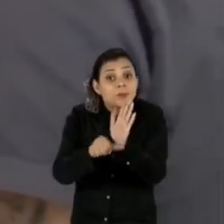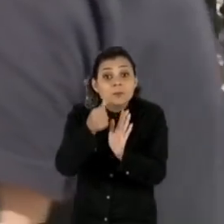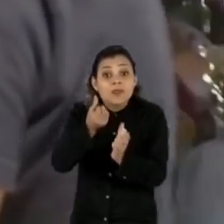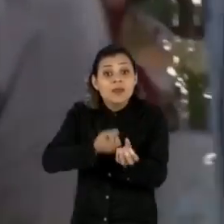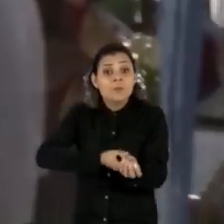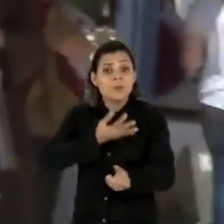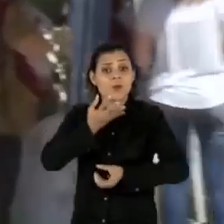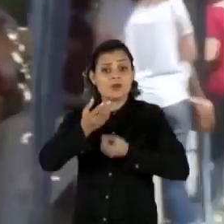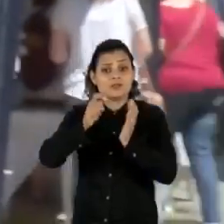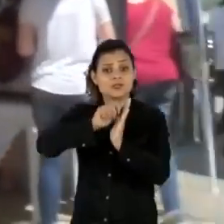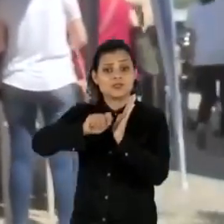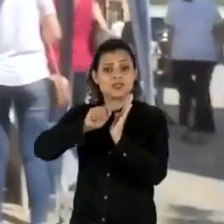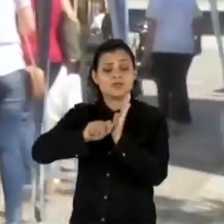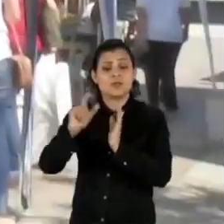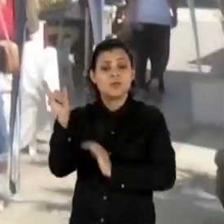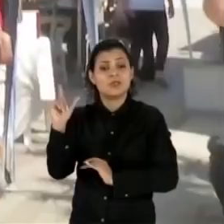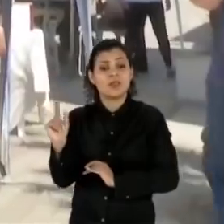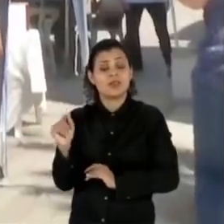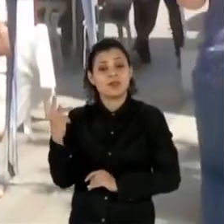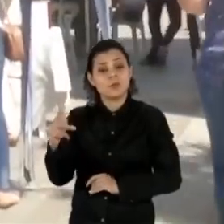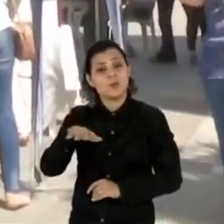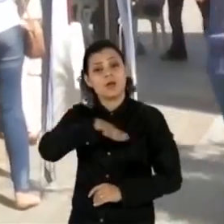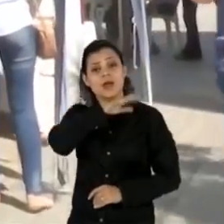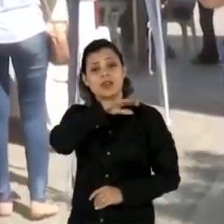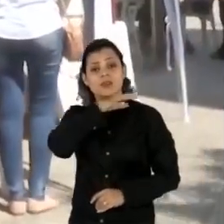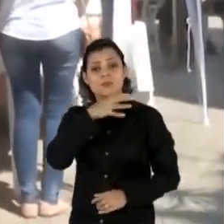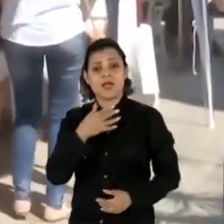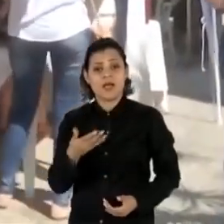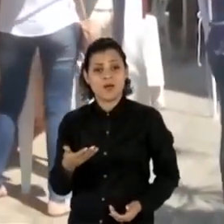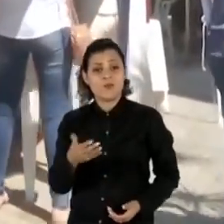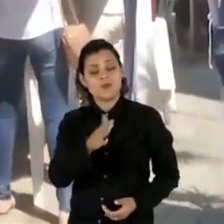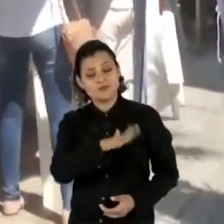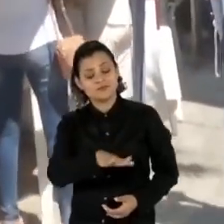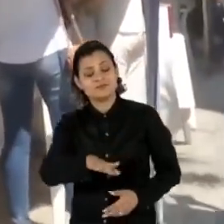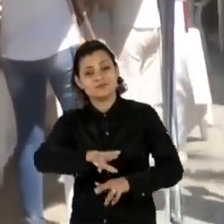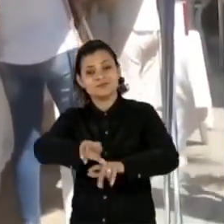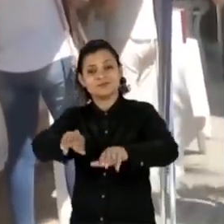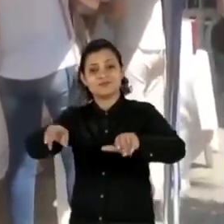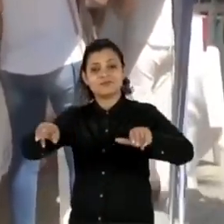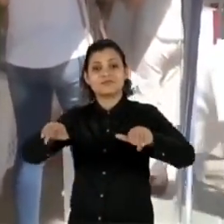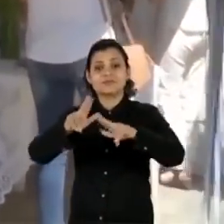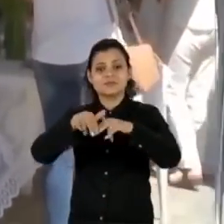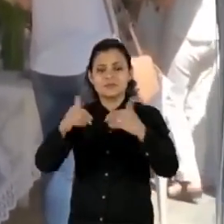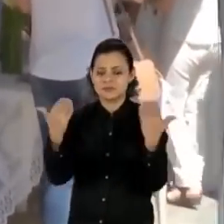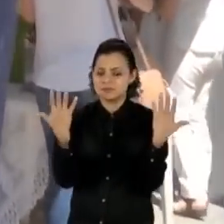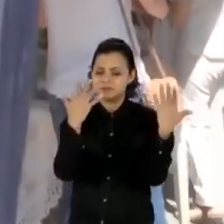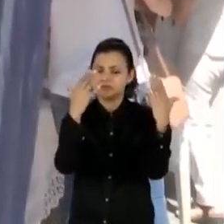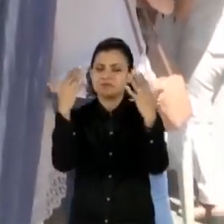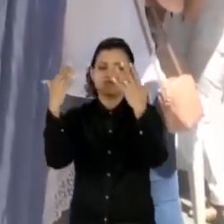primeira poesia da língua italiana chamada o cântico das criaturas em que ele louvava todas as criaturas